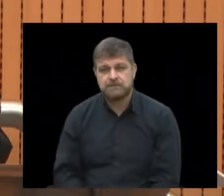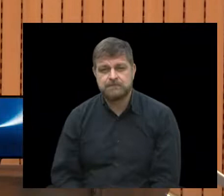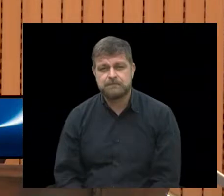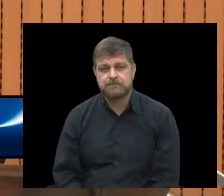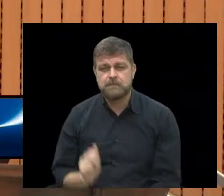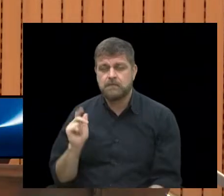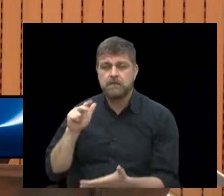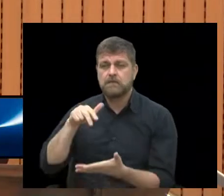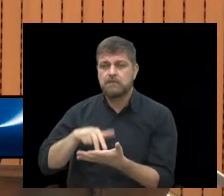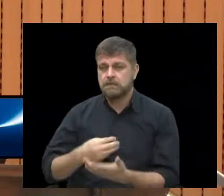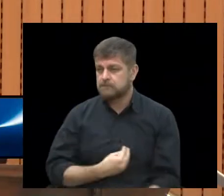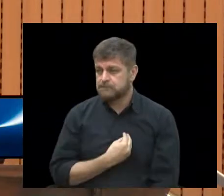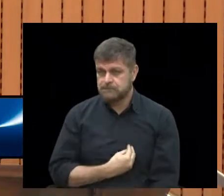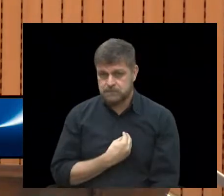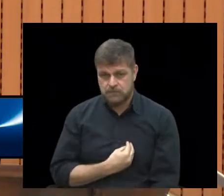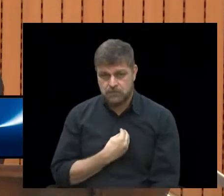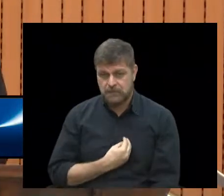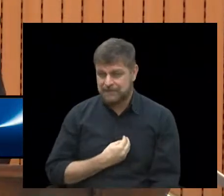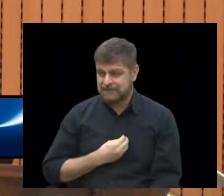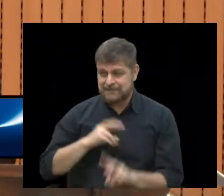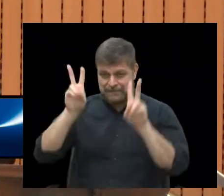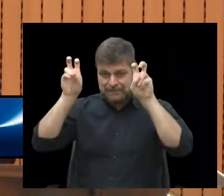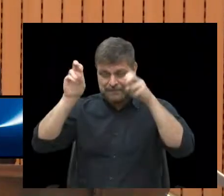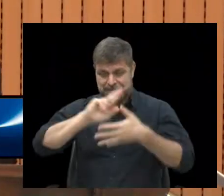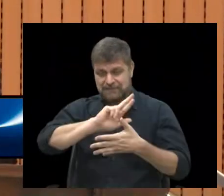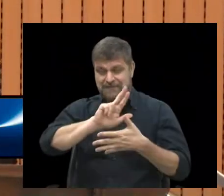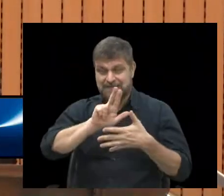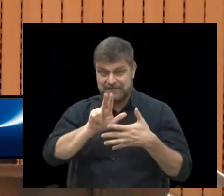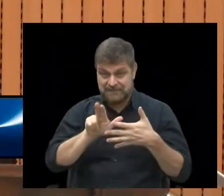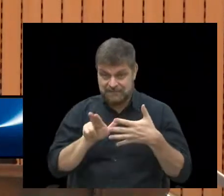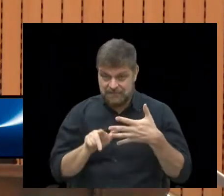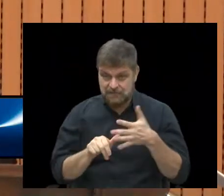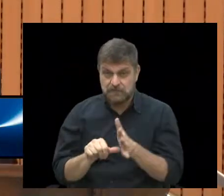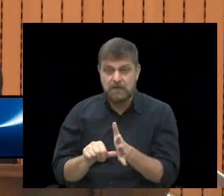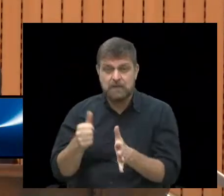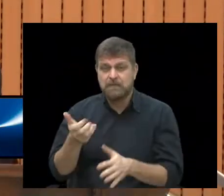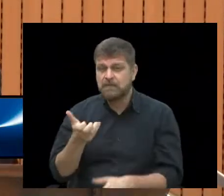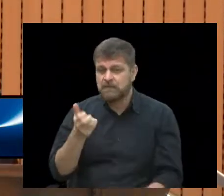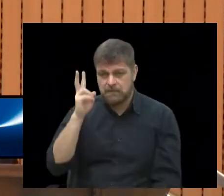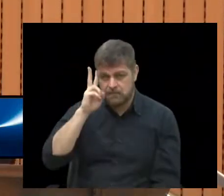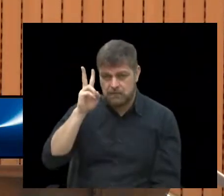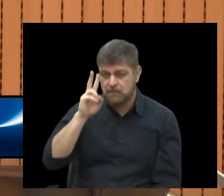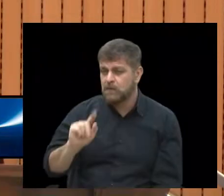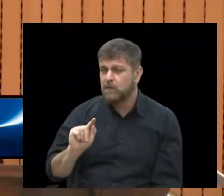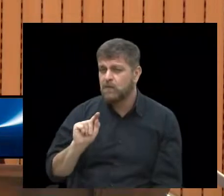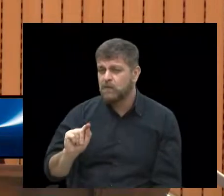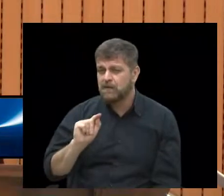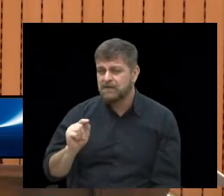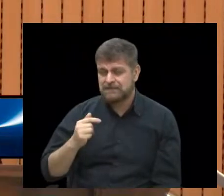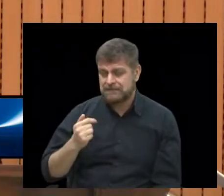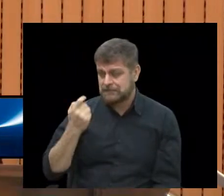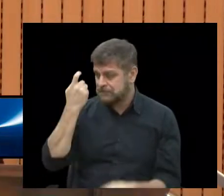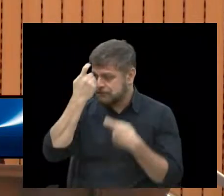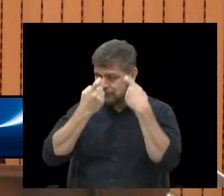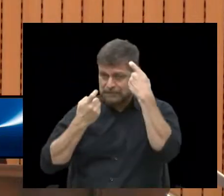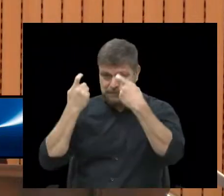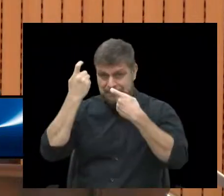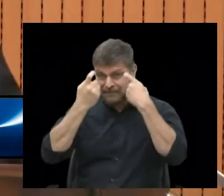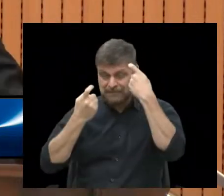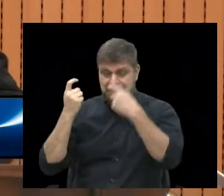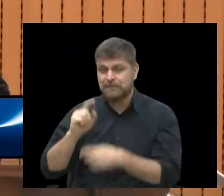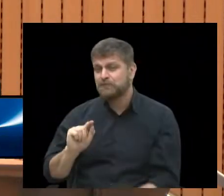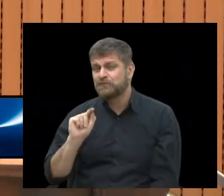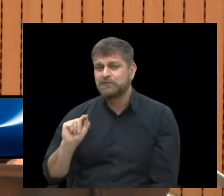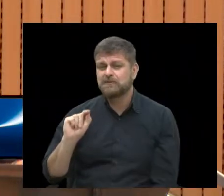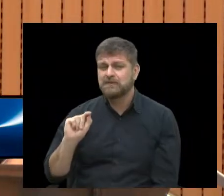fazer uso dessa tribuna para tratar de vários assuntos. Primeiro, eu quero aqui mencionar a minha preocupação com uma